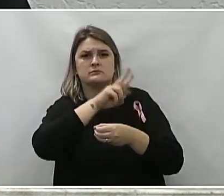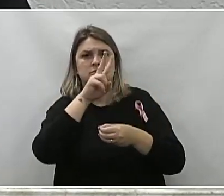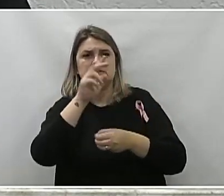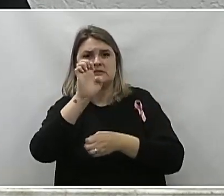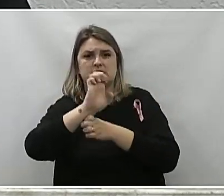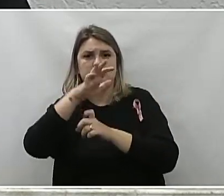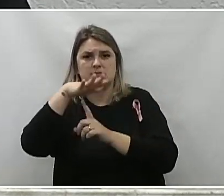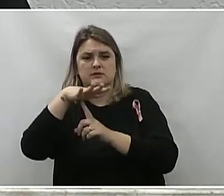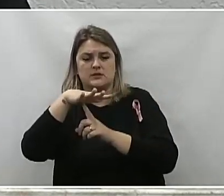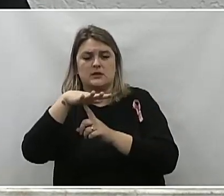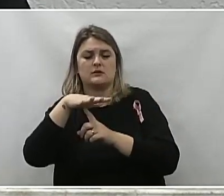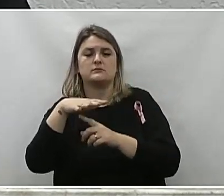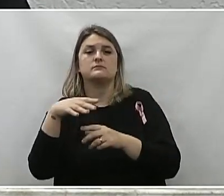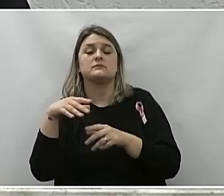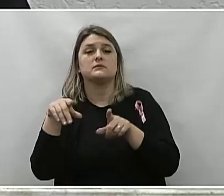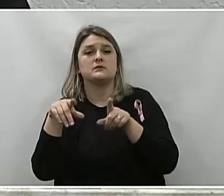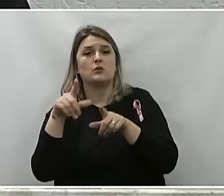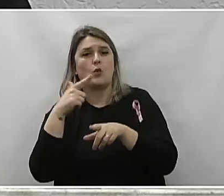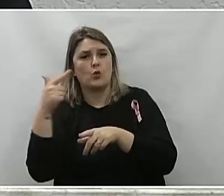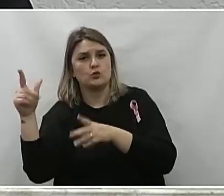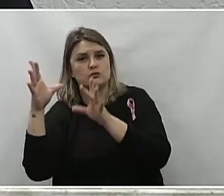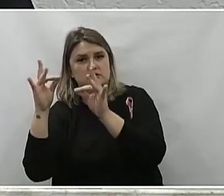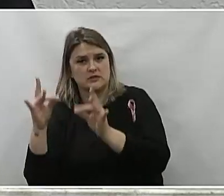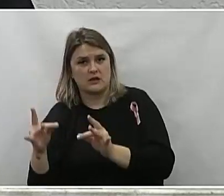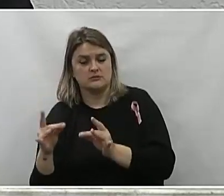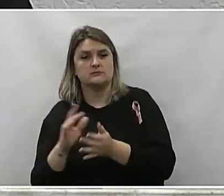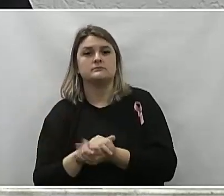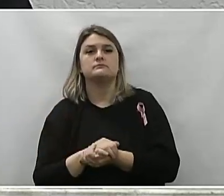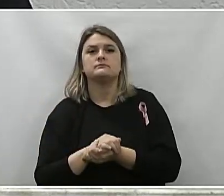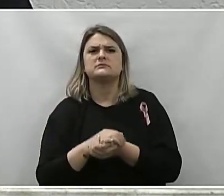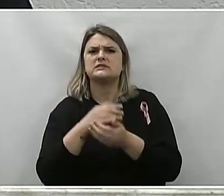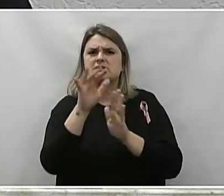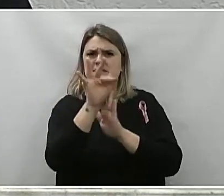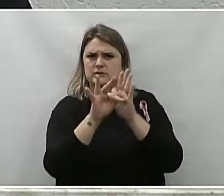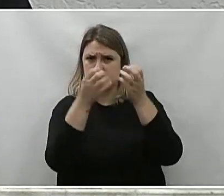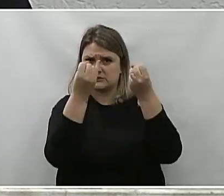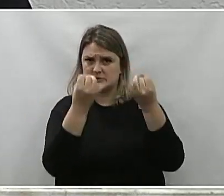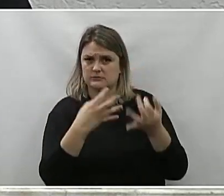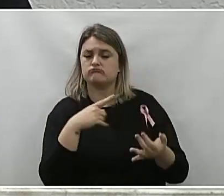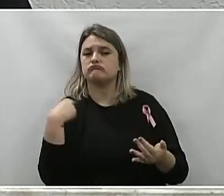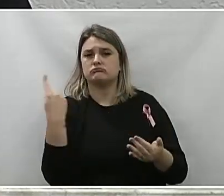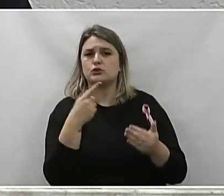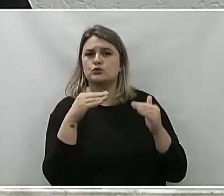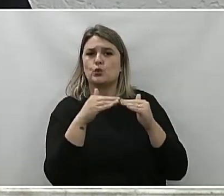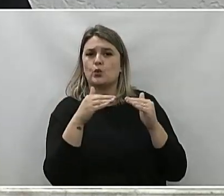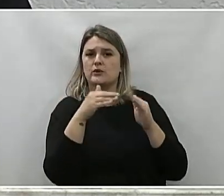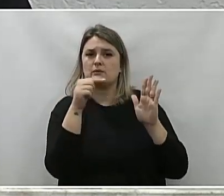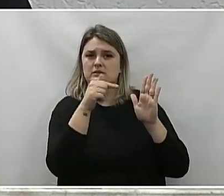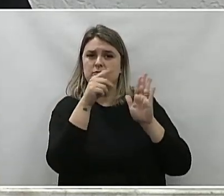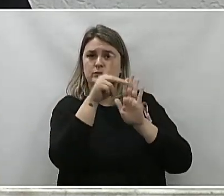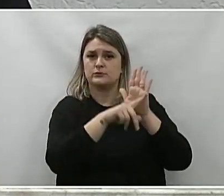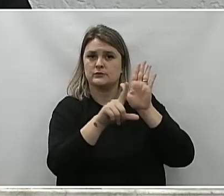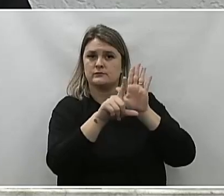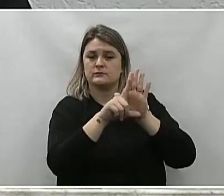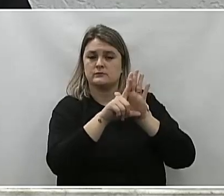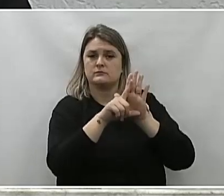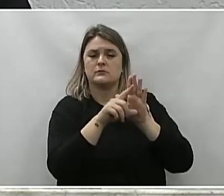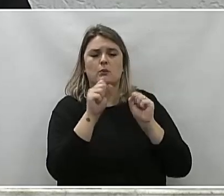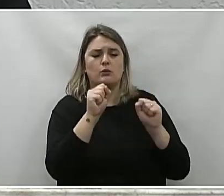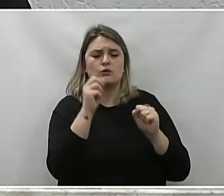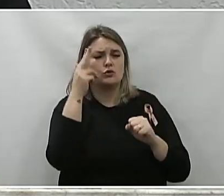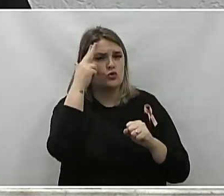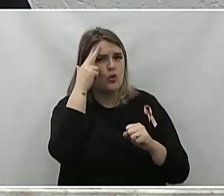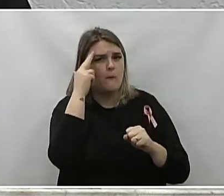na forma que menciona e da outras providências fundamentação somos de parecer favorável ao projeto em questão